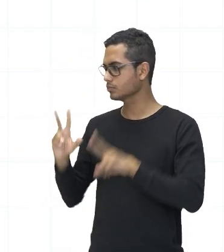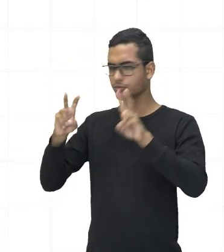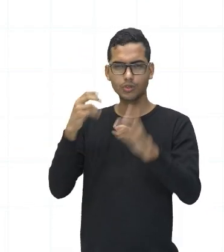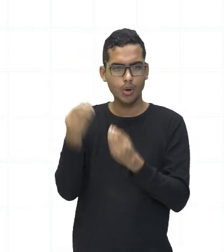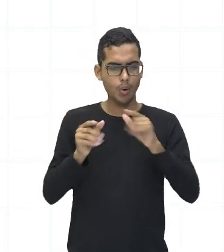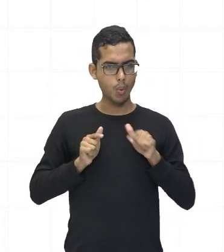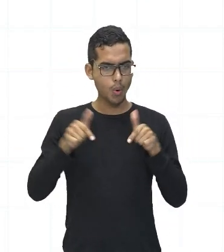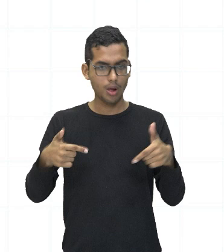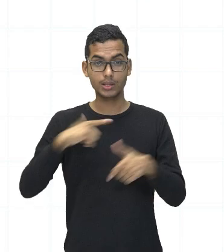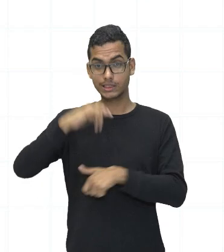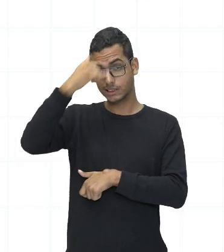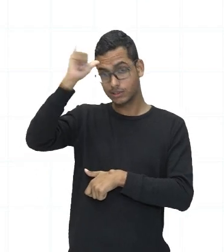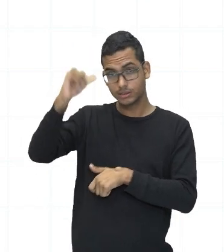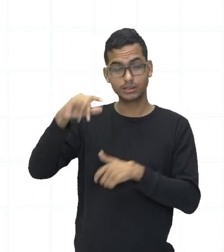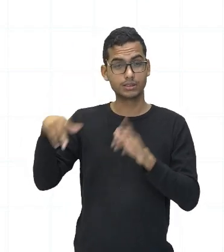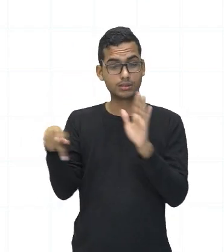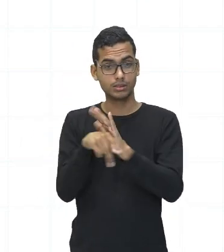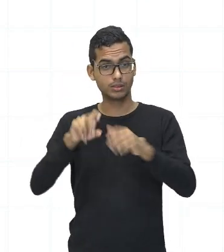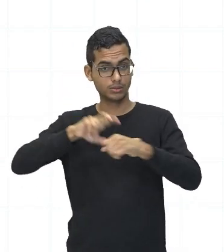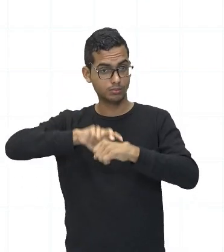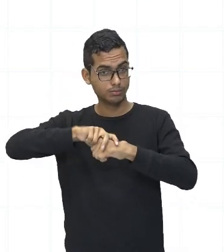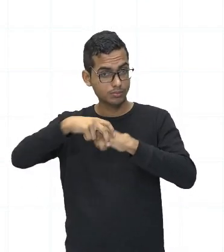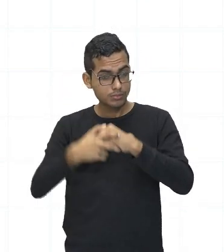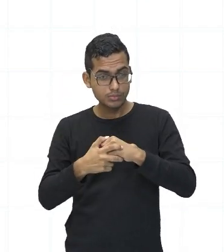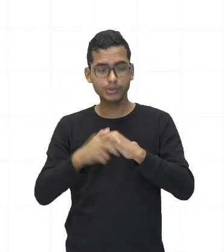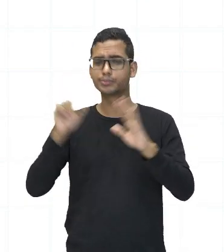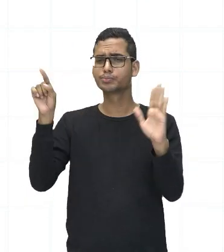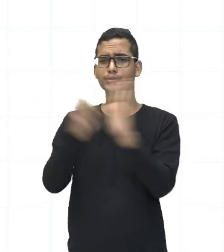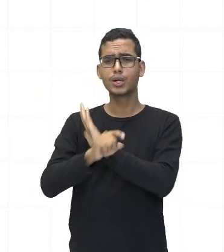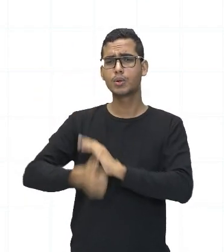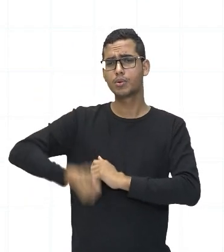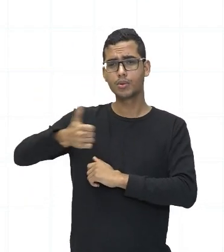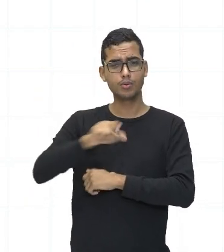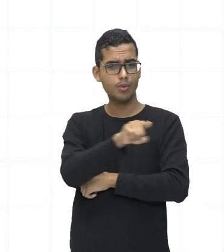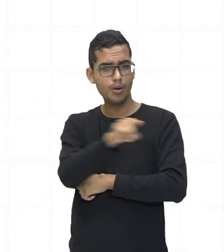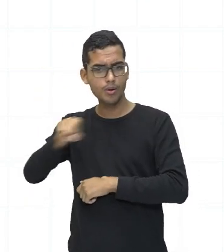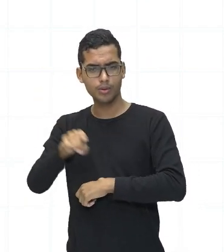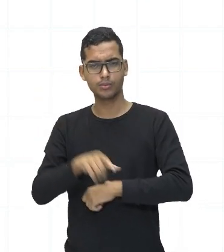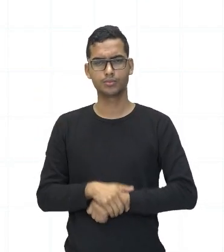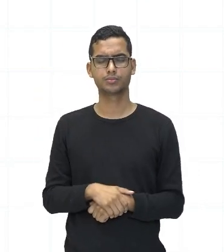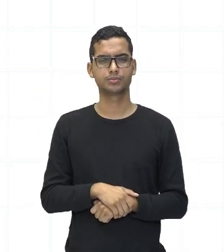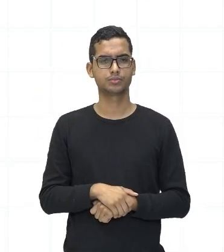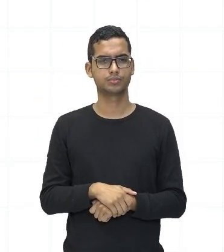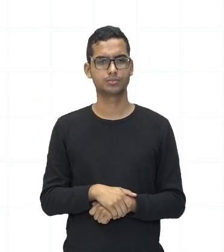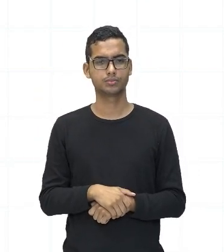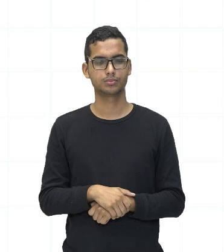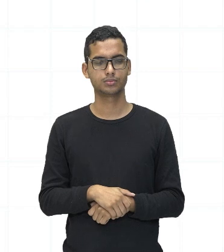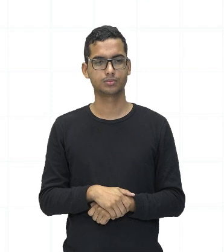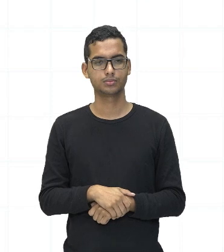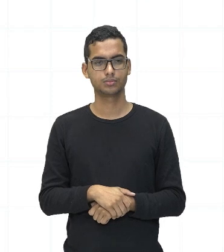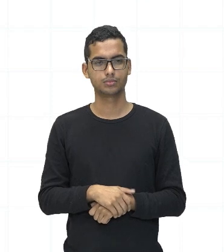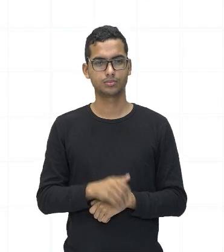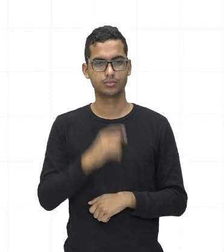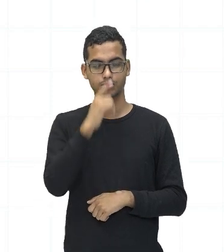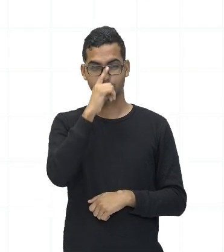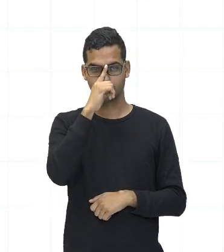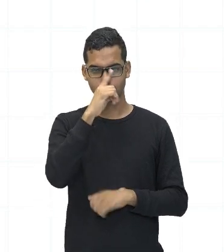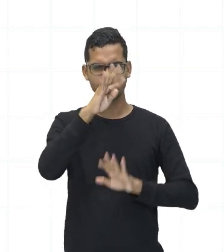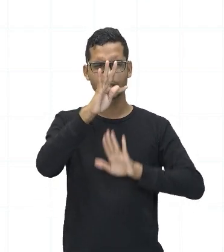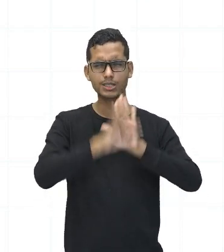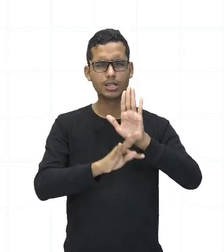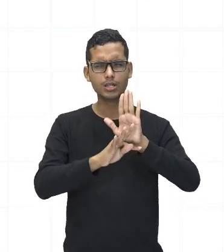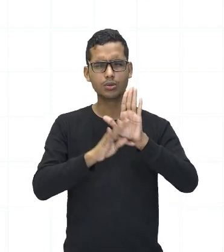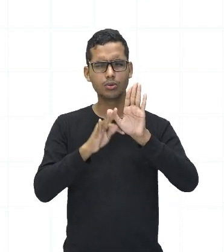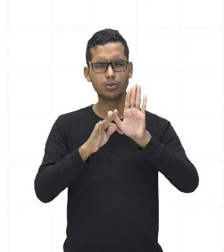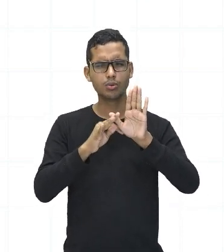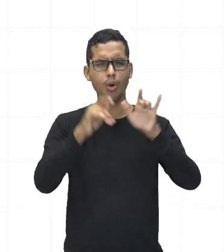à dengue. E aí, primeira pergunta, onde pode circular esse texto? E